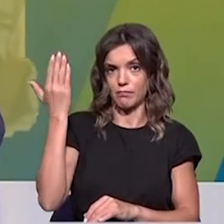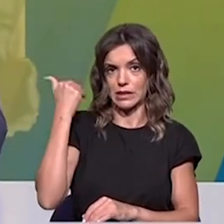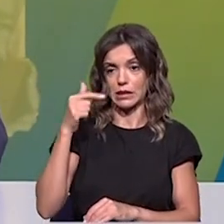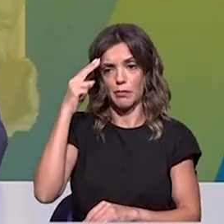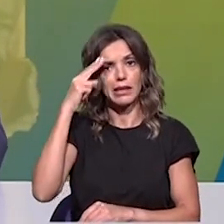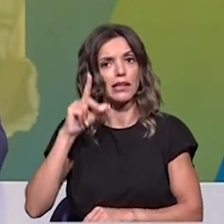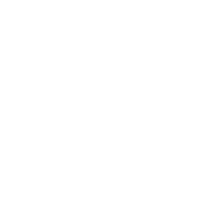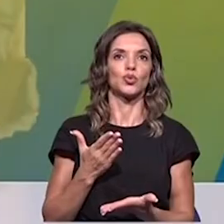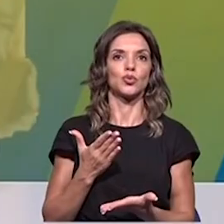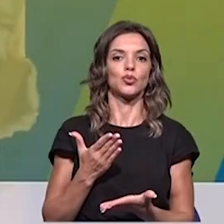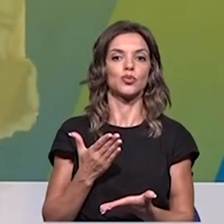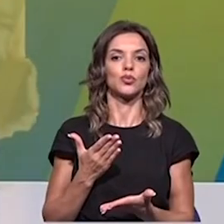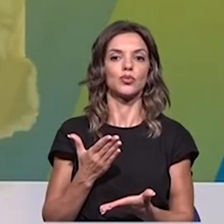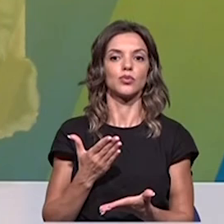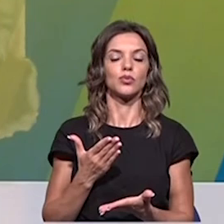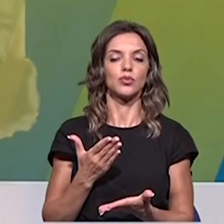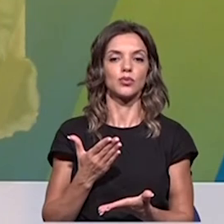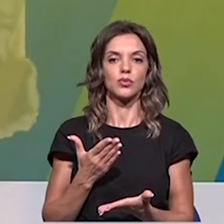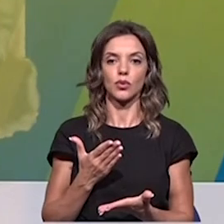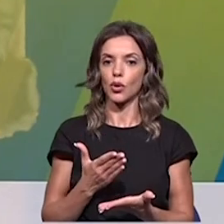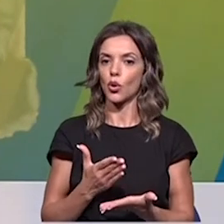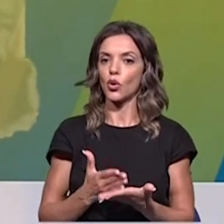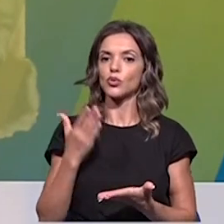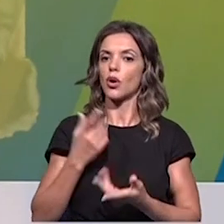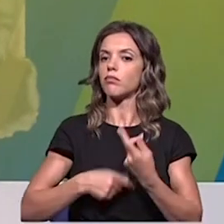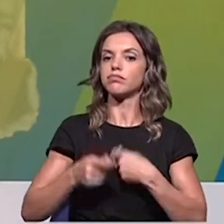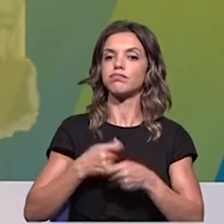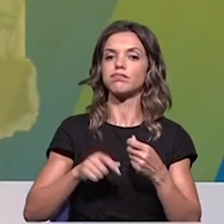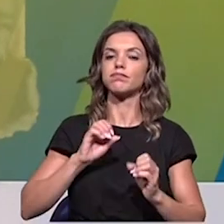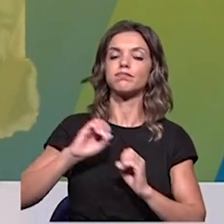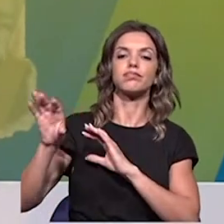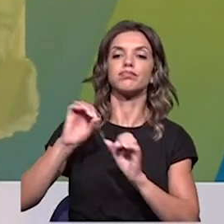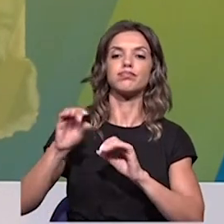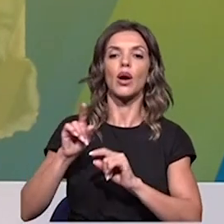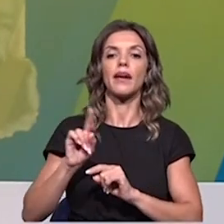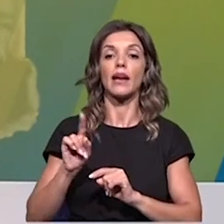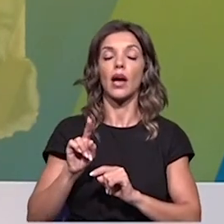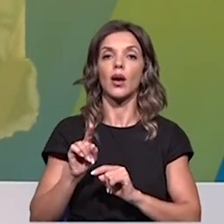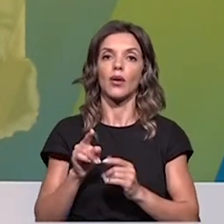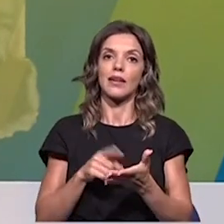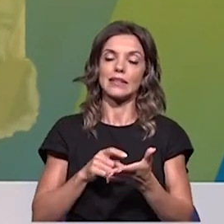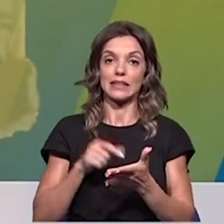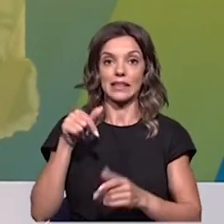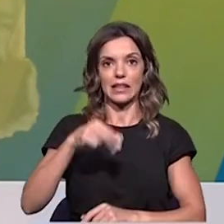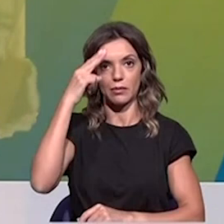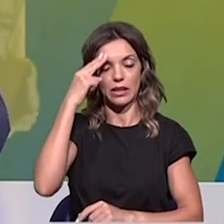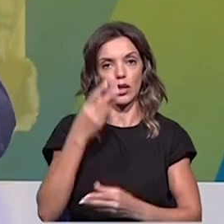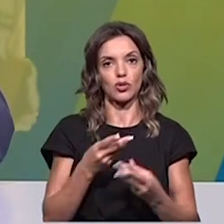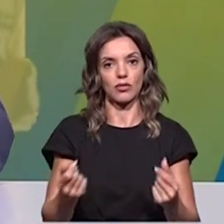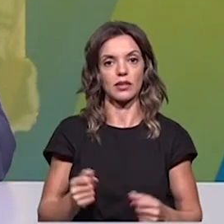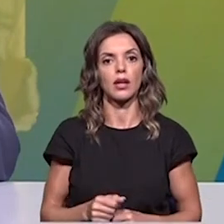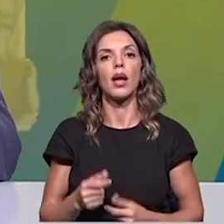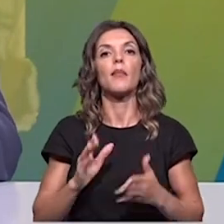nos anos passados nem só para exportar mas para para satisfazer as necessidades aqui da nossa região mas parece